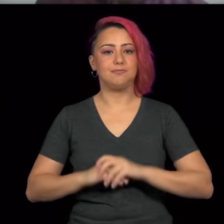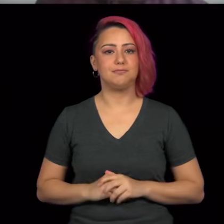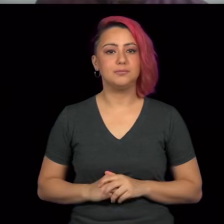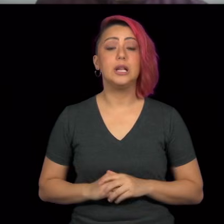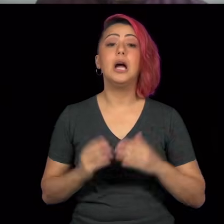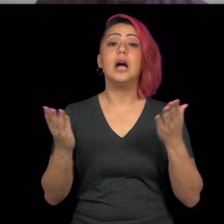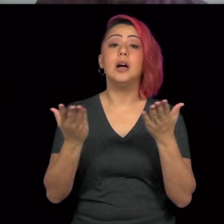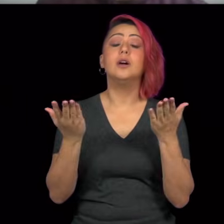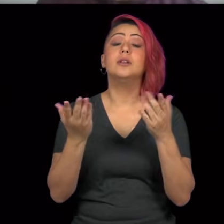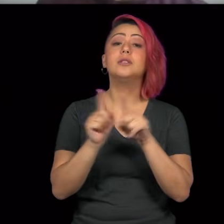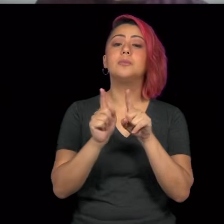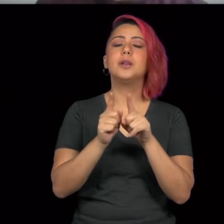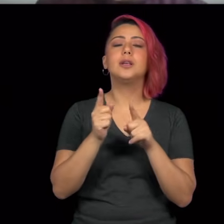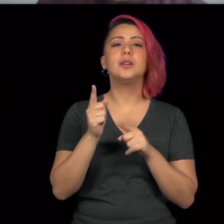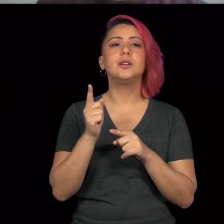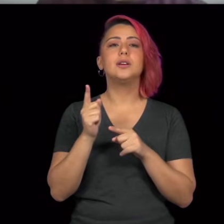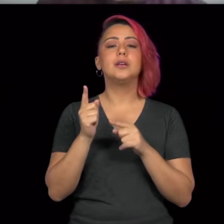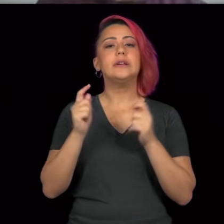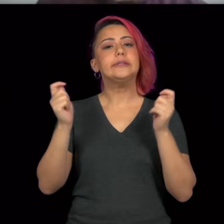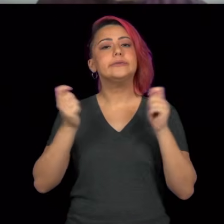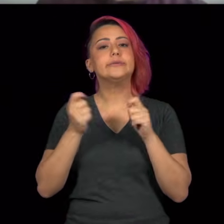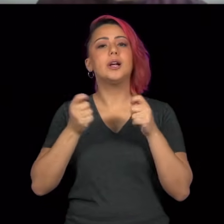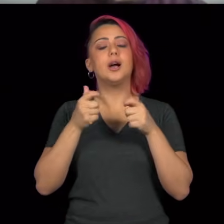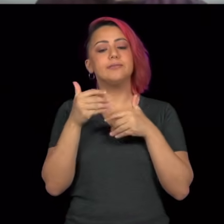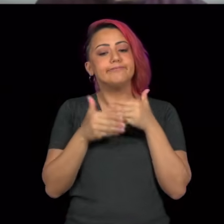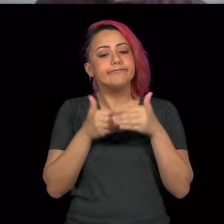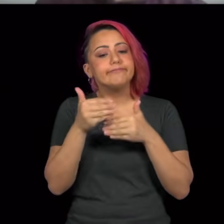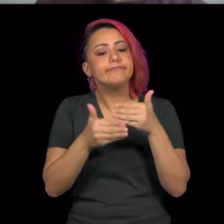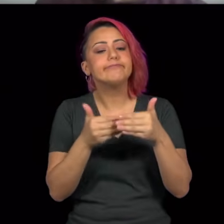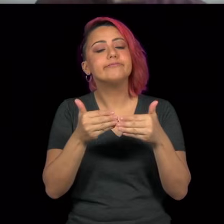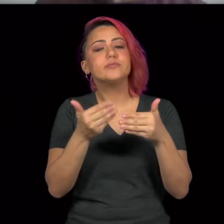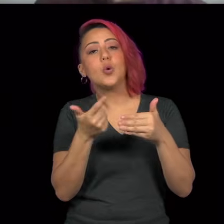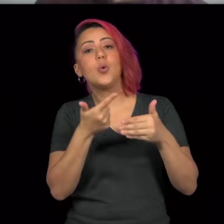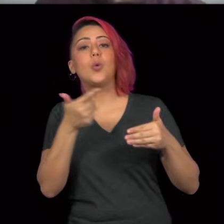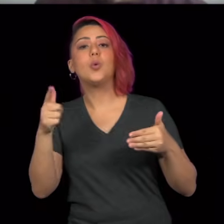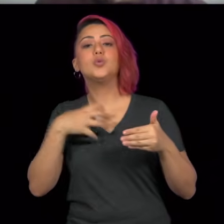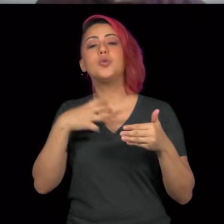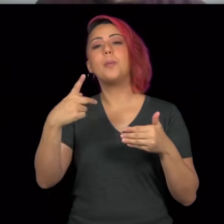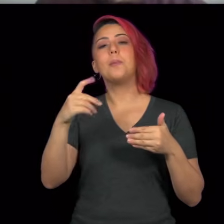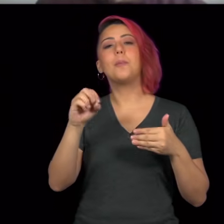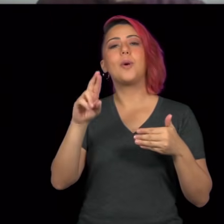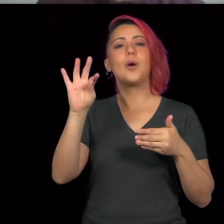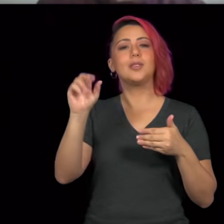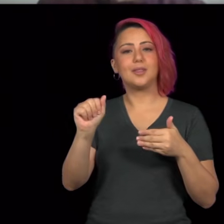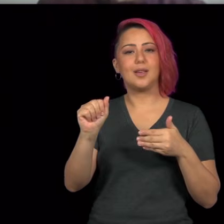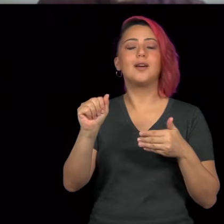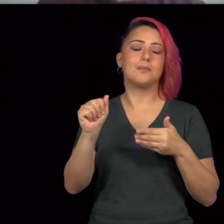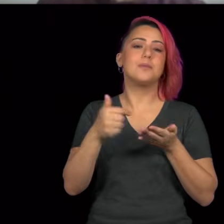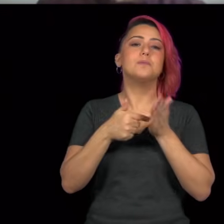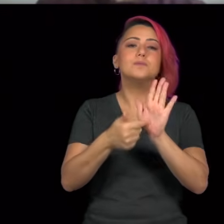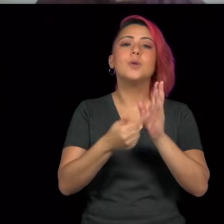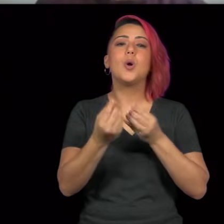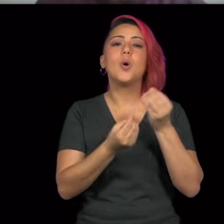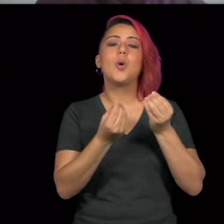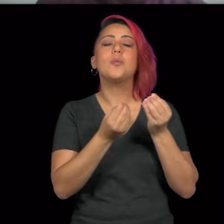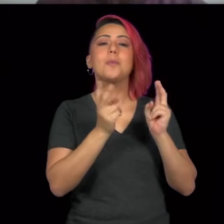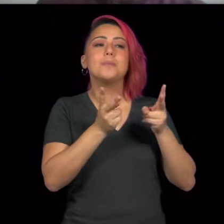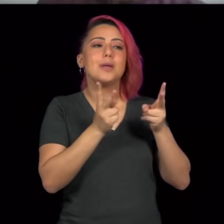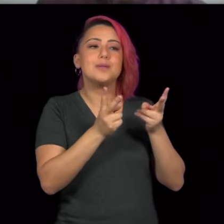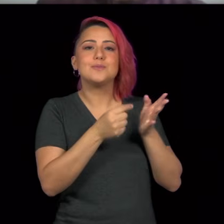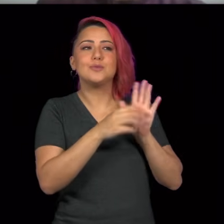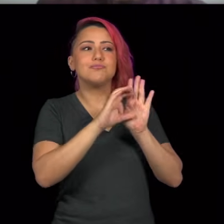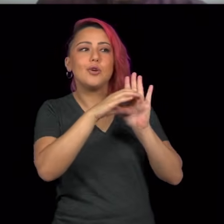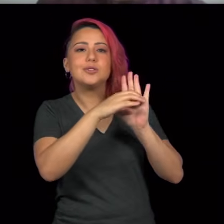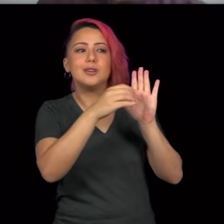Vamos ter também, a partir daí, nós podemos apresentar outras portas lógicas para representar esse conceito. Então,